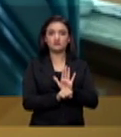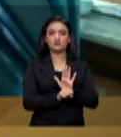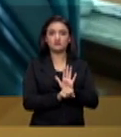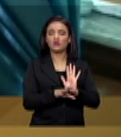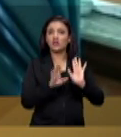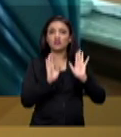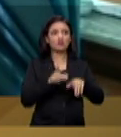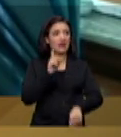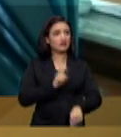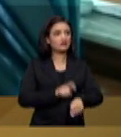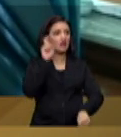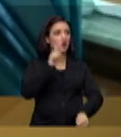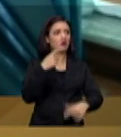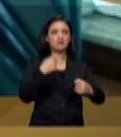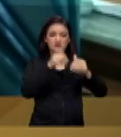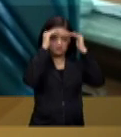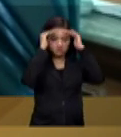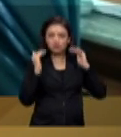eficácia imediata.